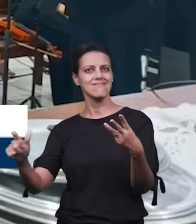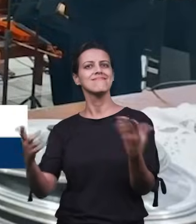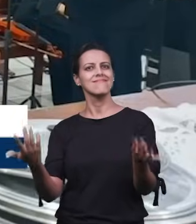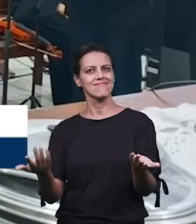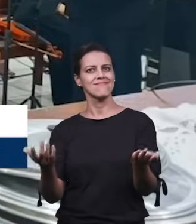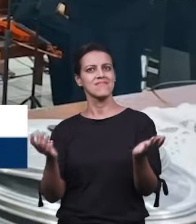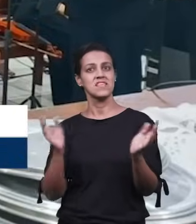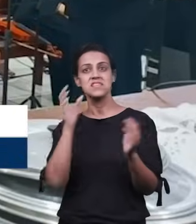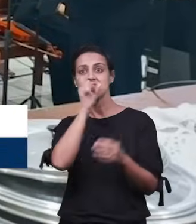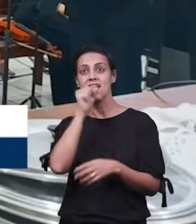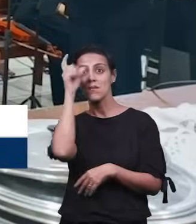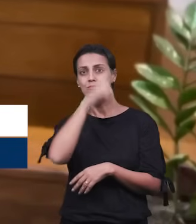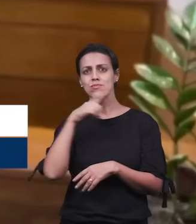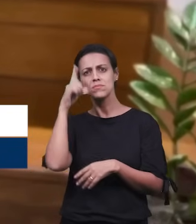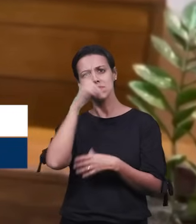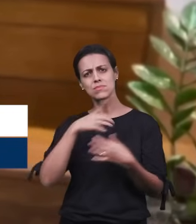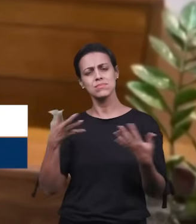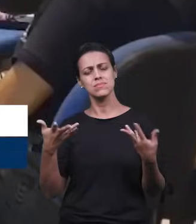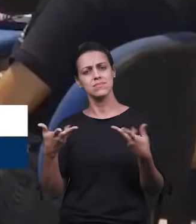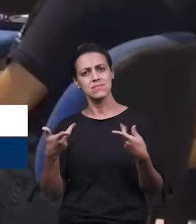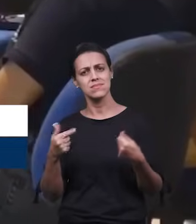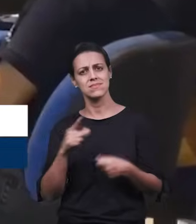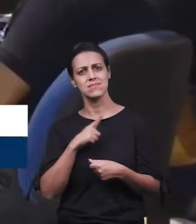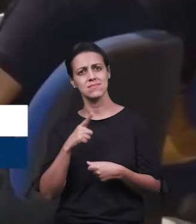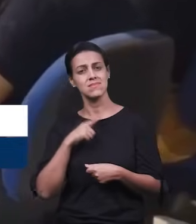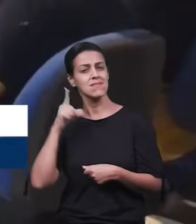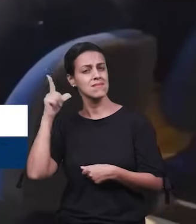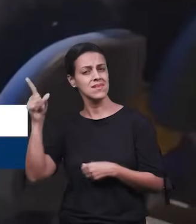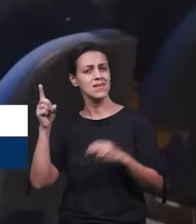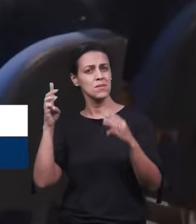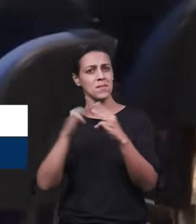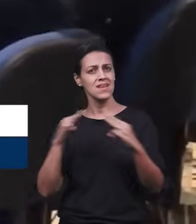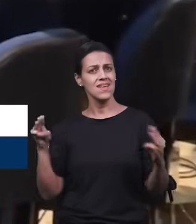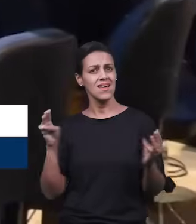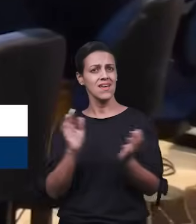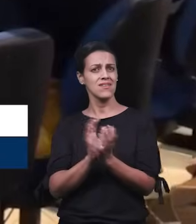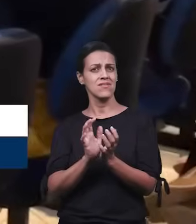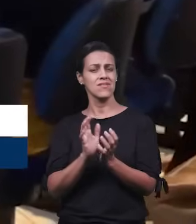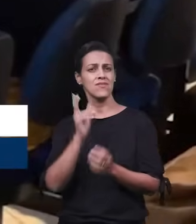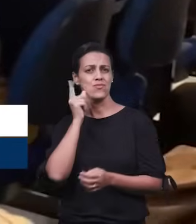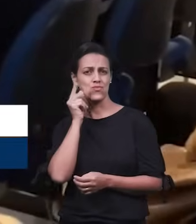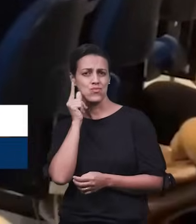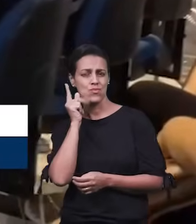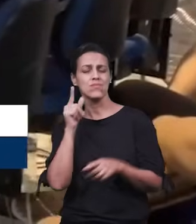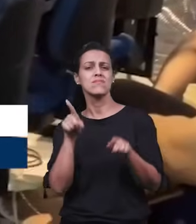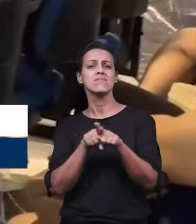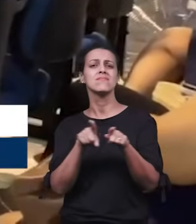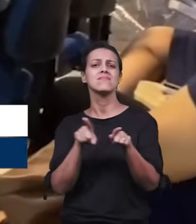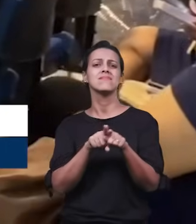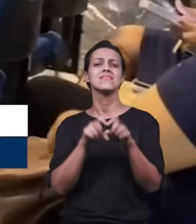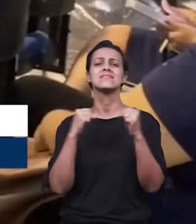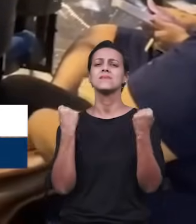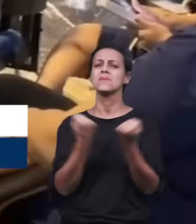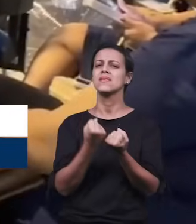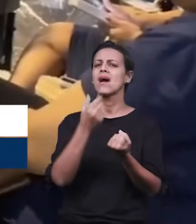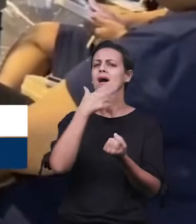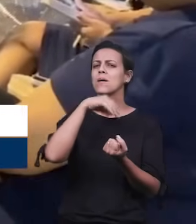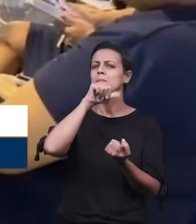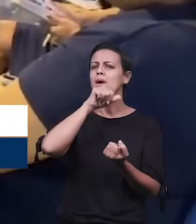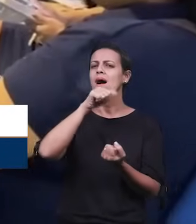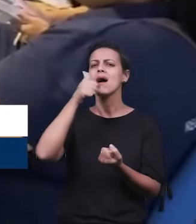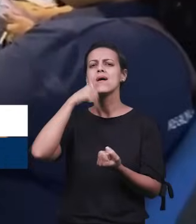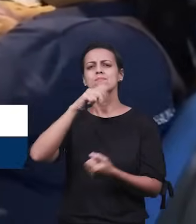e Parque Albano. E o final de semana foi maravilhoso. Tivemos no Manaim de Fortaleza o seminário para